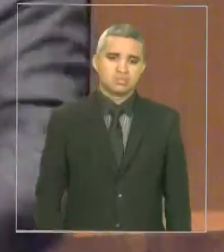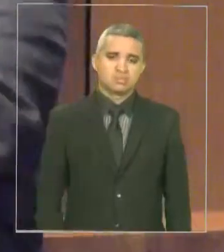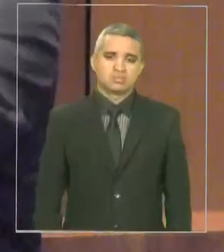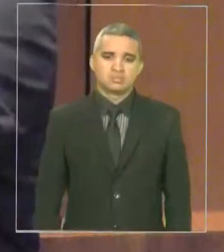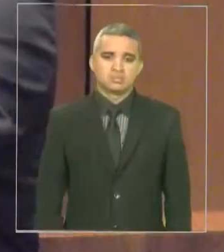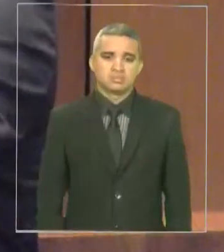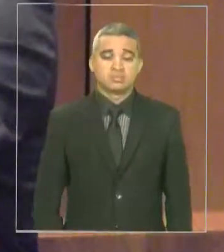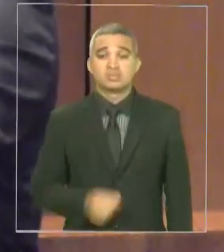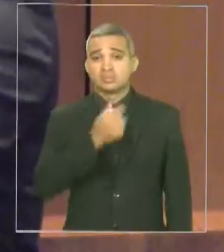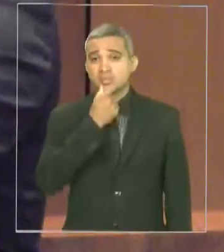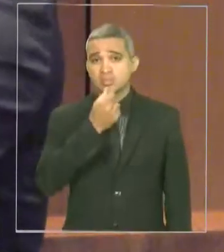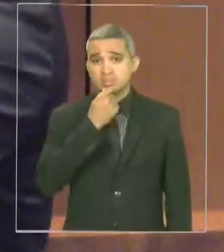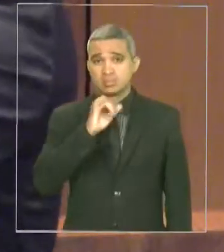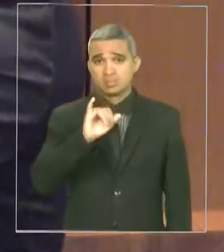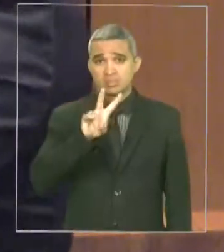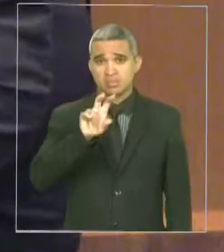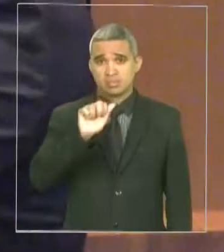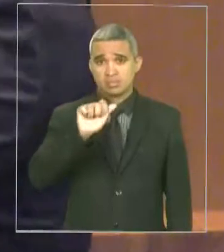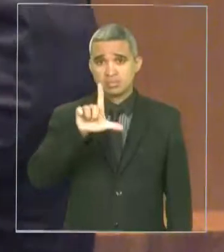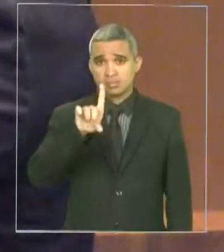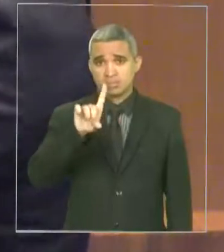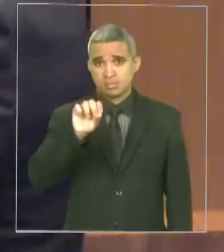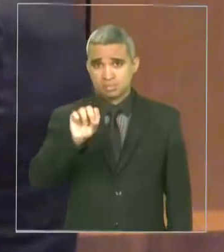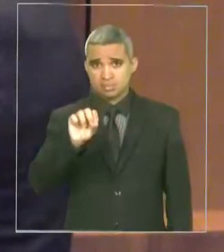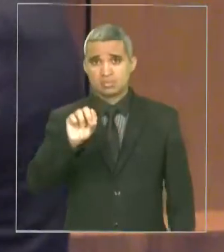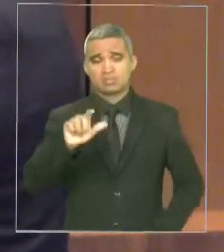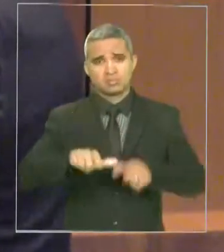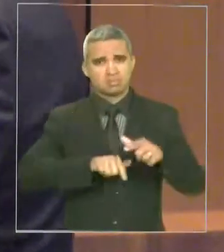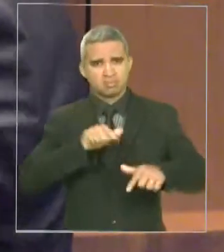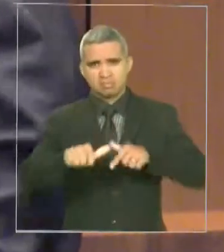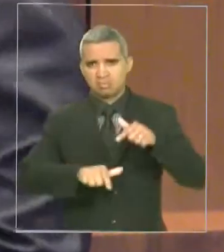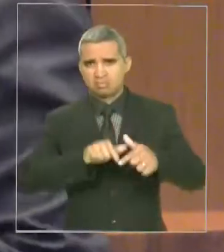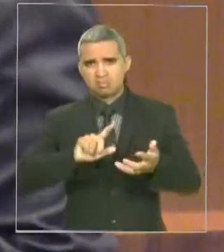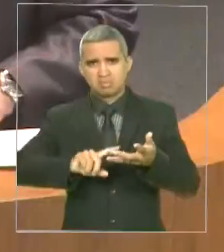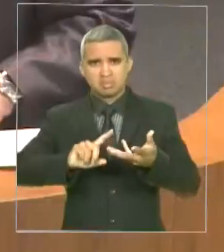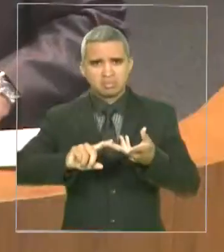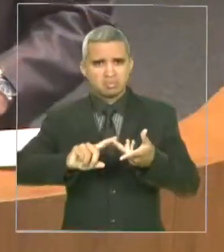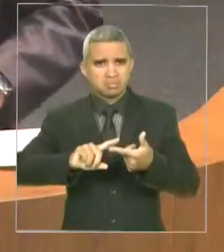O Ivaldo desempenhou todas as funções naquela Câmara,